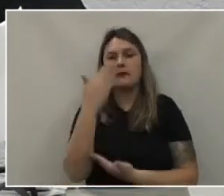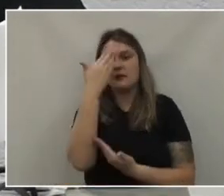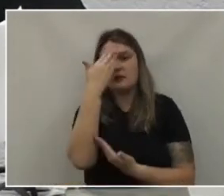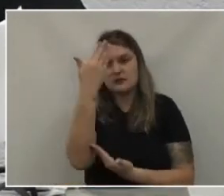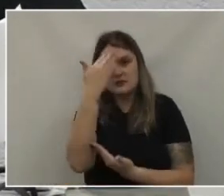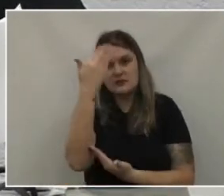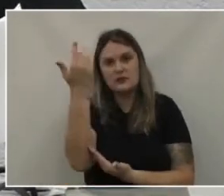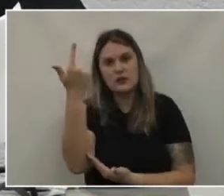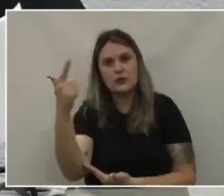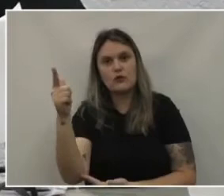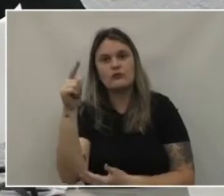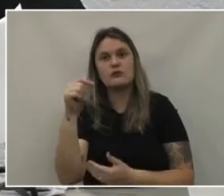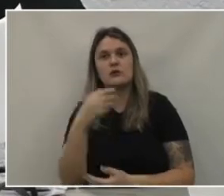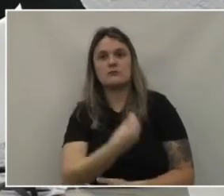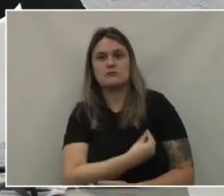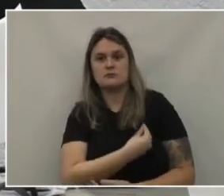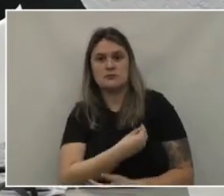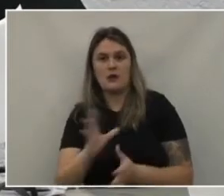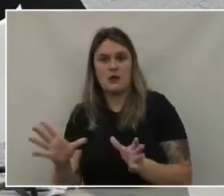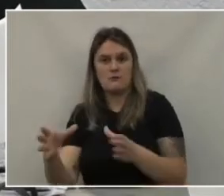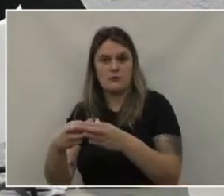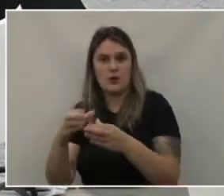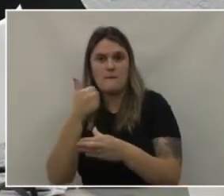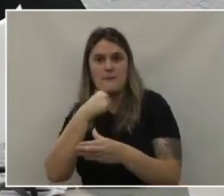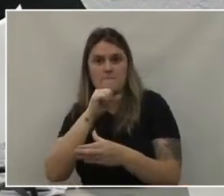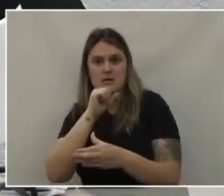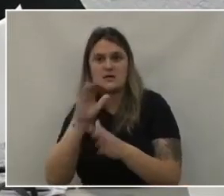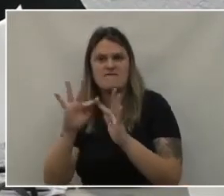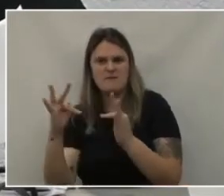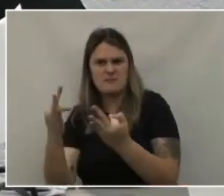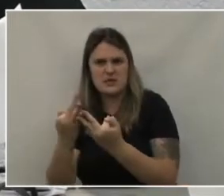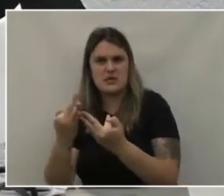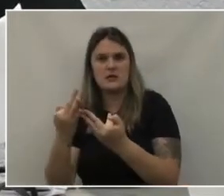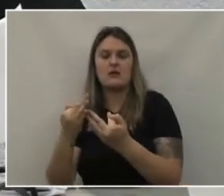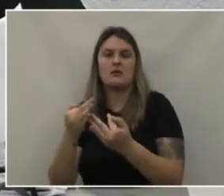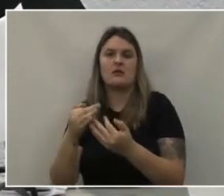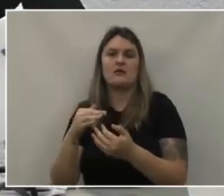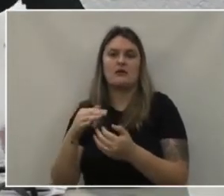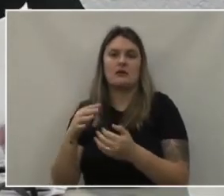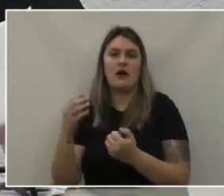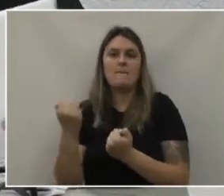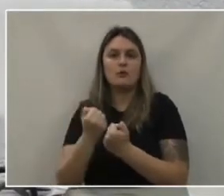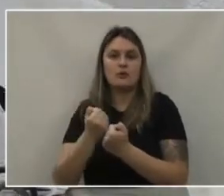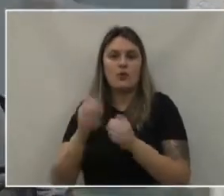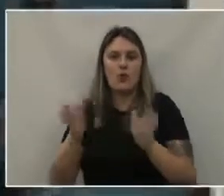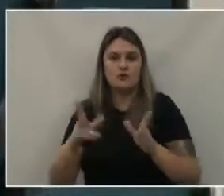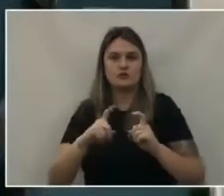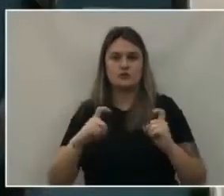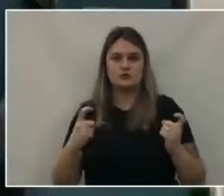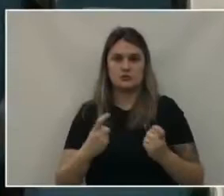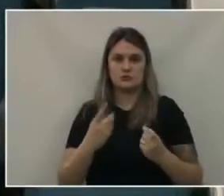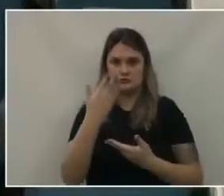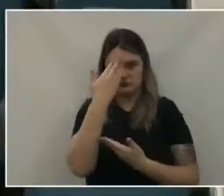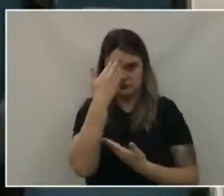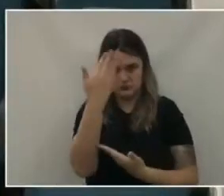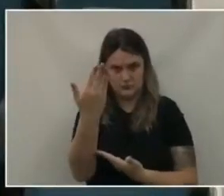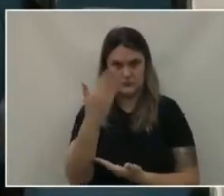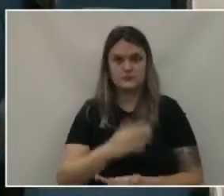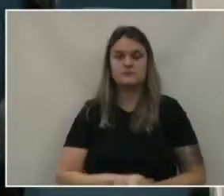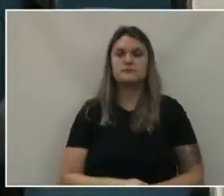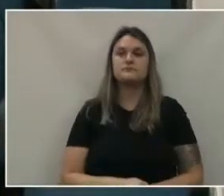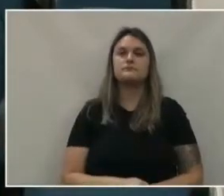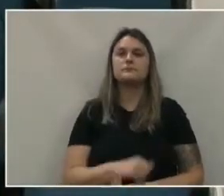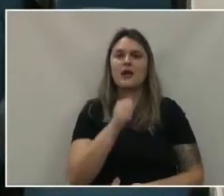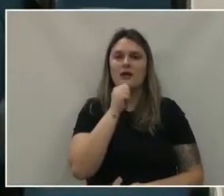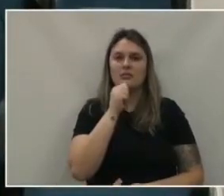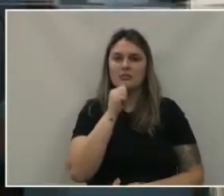agradecer novamente a presença de vocês que vêm a somar na sessão de hoje. Muito obrigado. Ainda